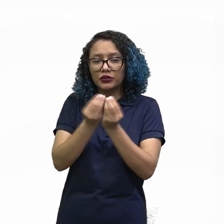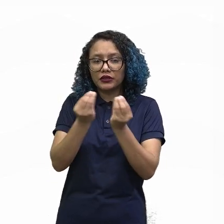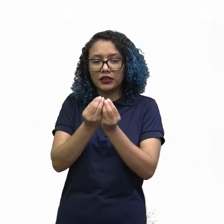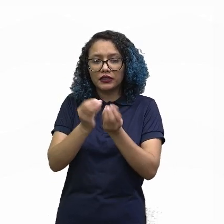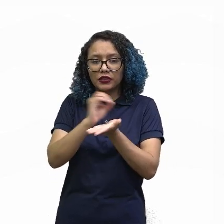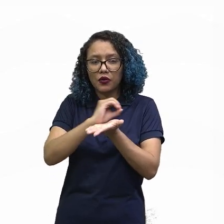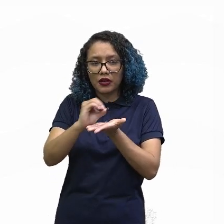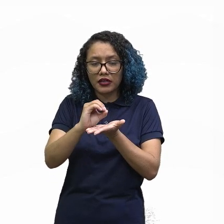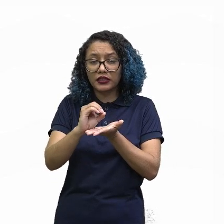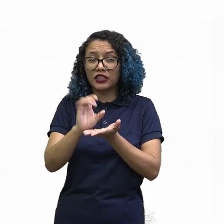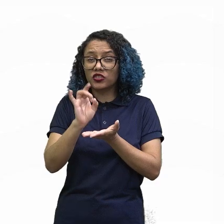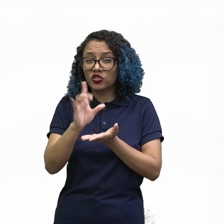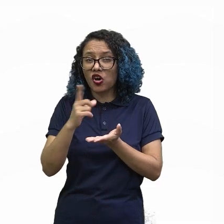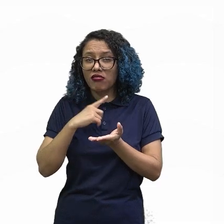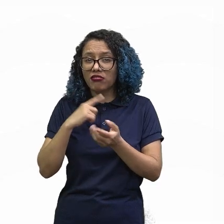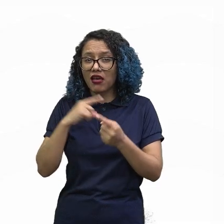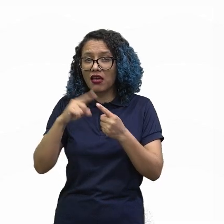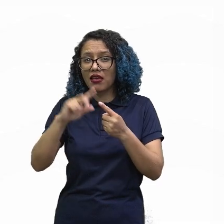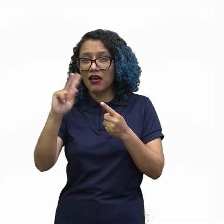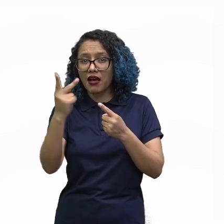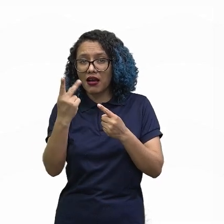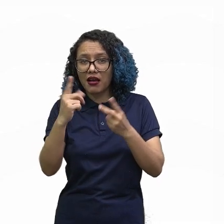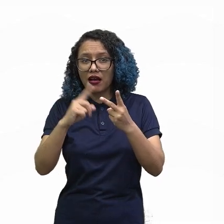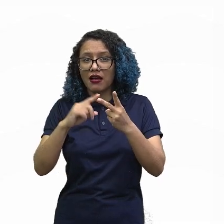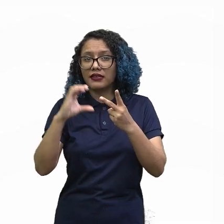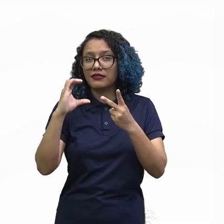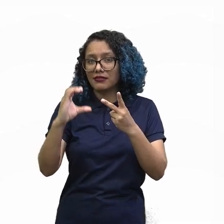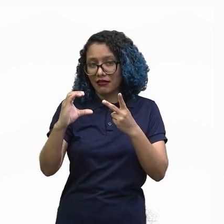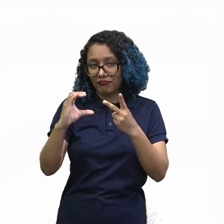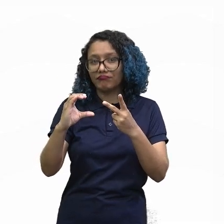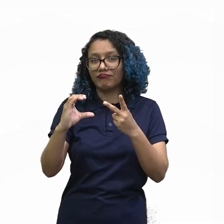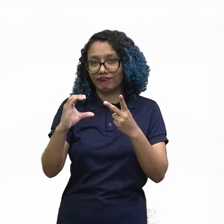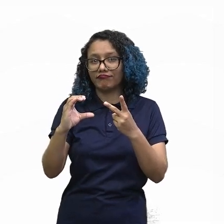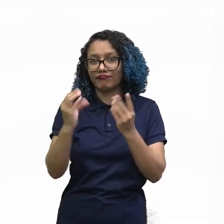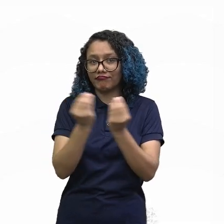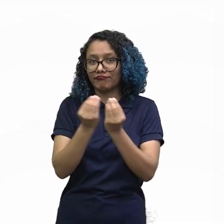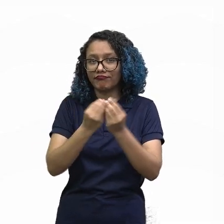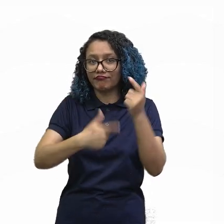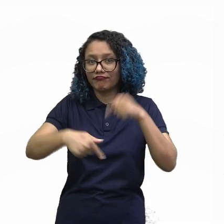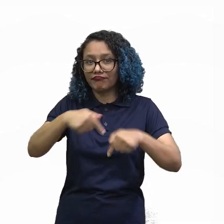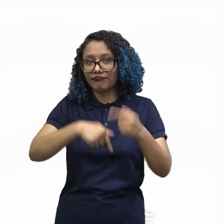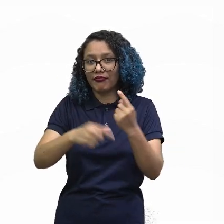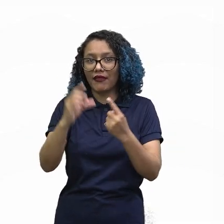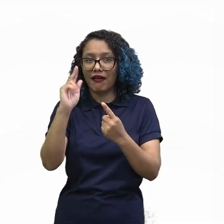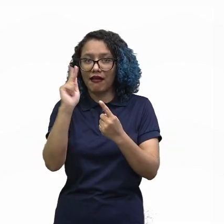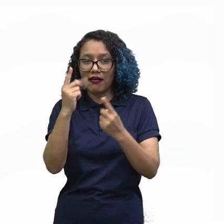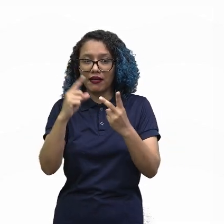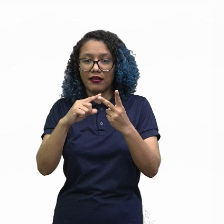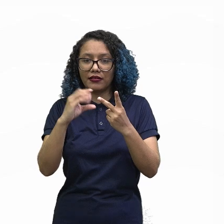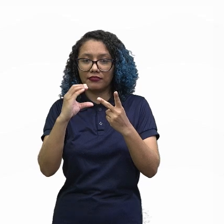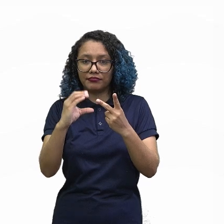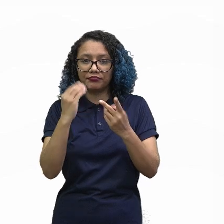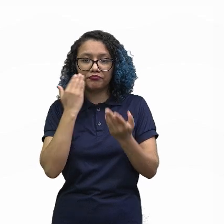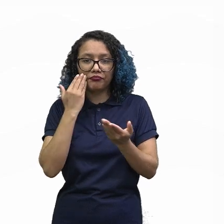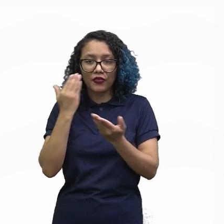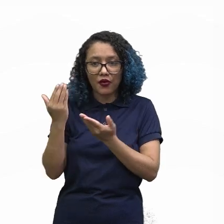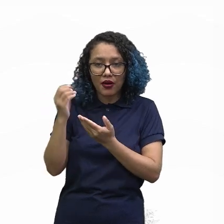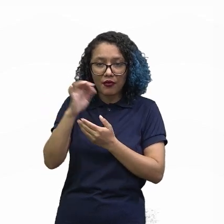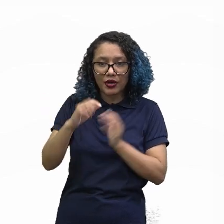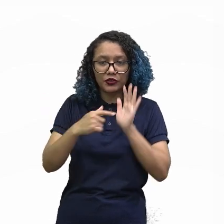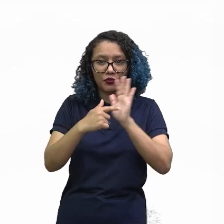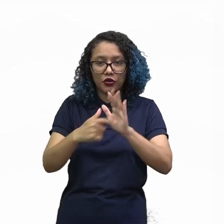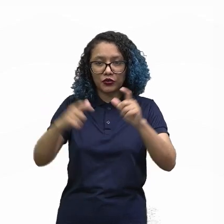formadas apenas por hidrogênio e carbono. Vejam aí na imagem, né, um poço, né, um poço